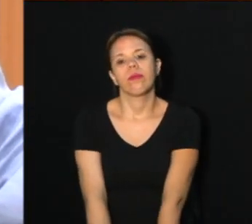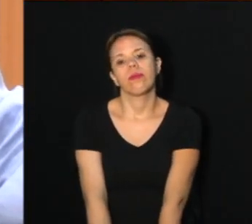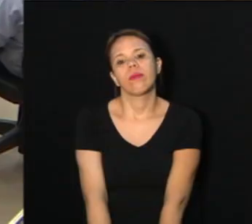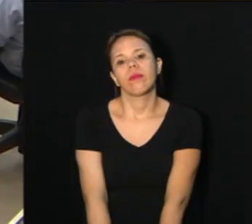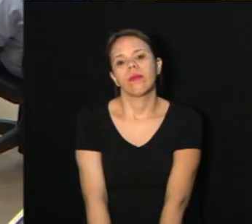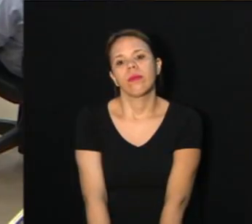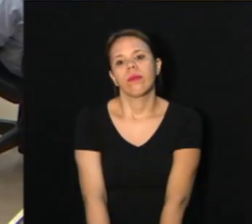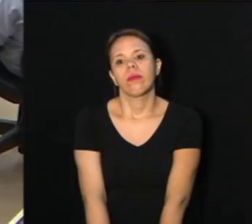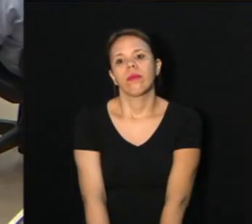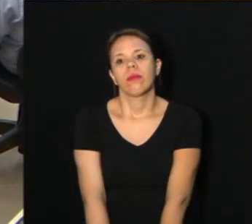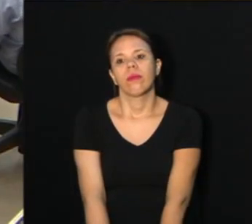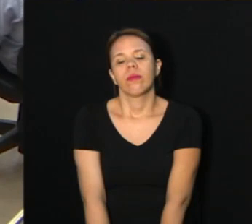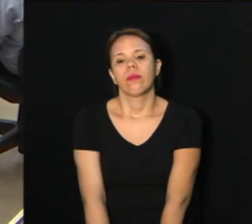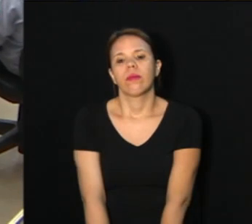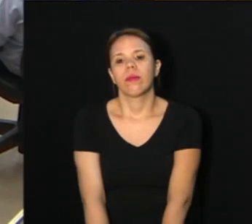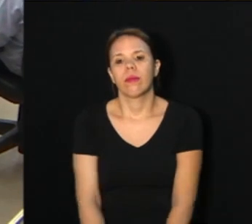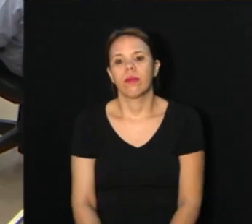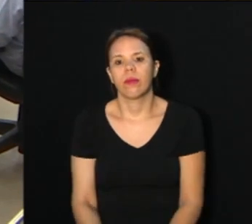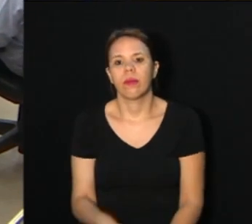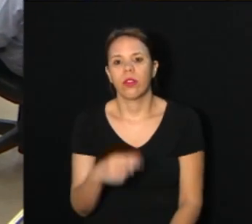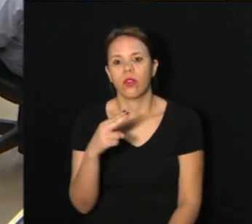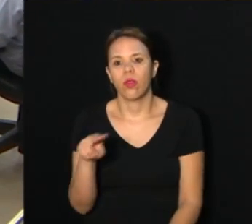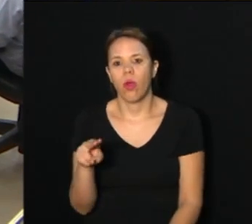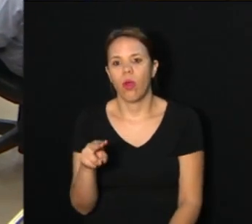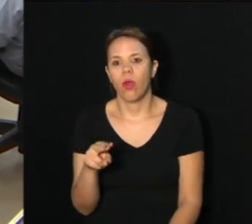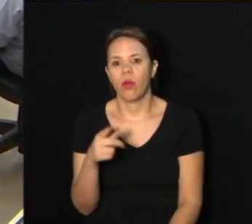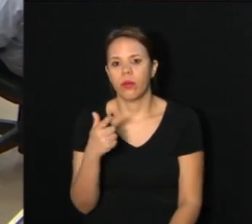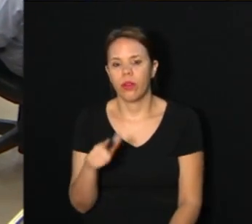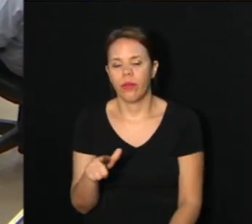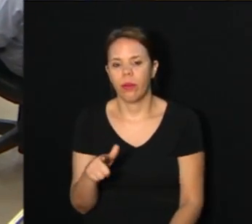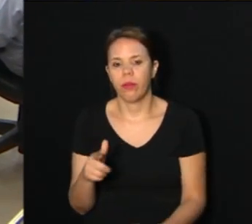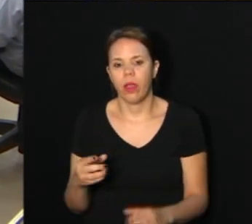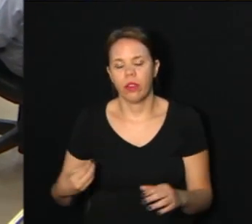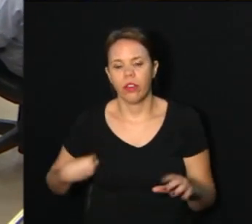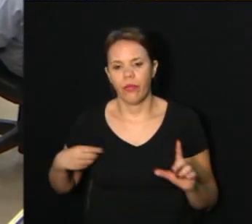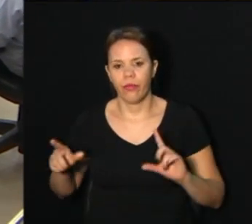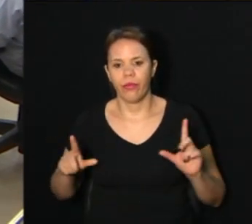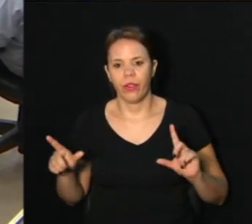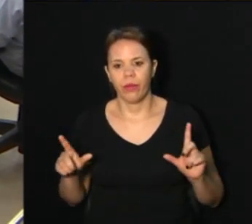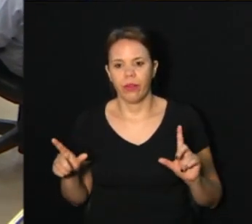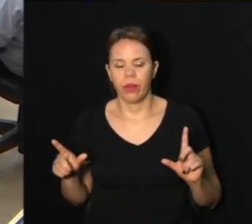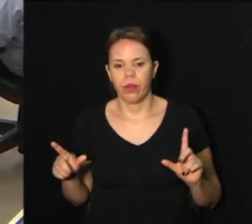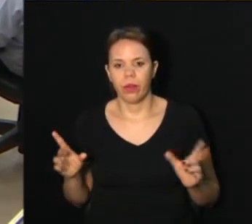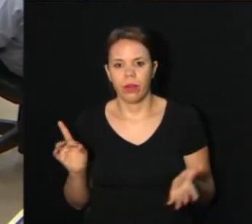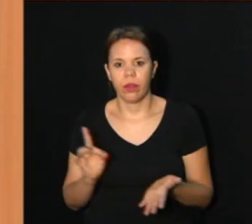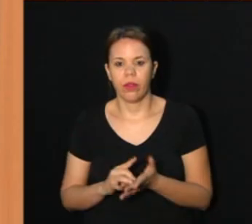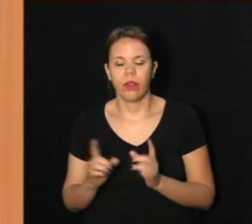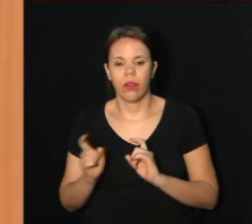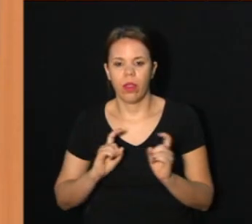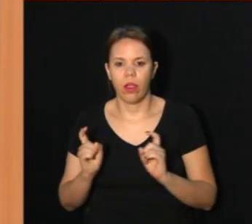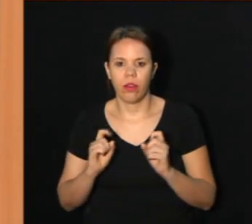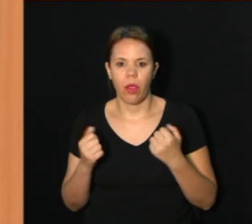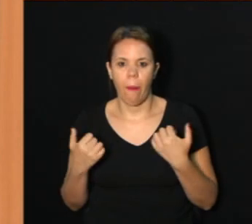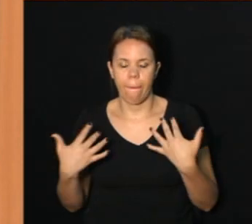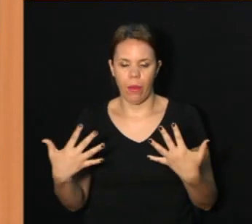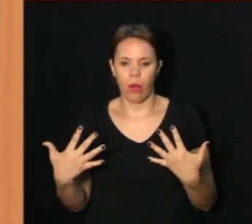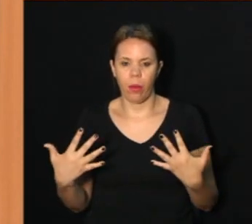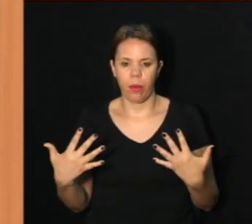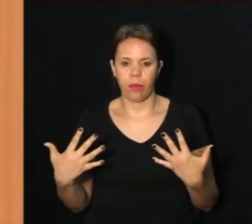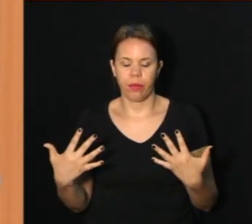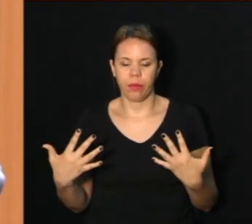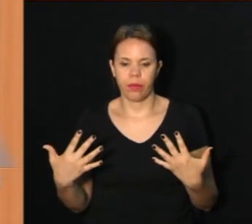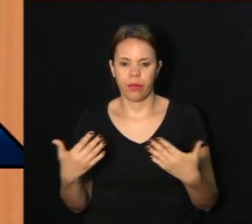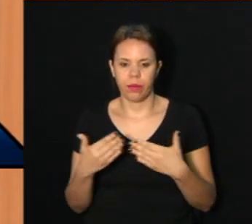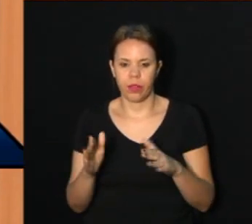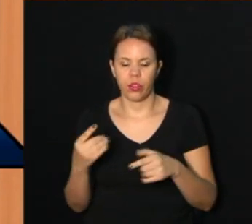Se puder novamente repetir o nome, nós estamos ao vivo pela TV Câmara, realizando audiência pública para iniciar